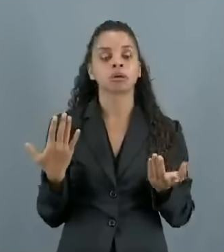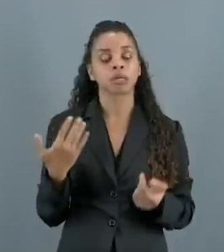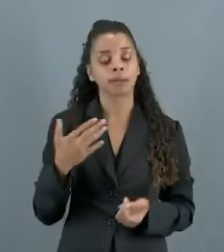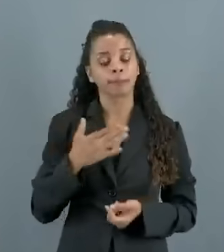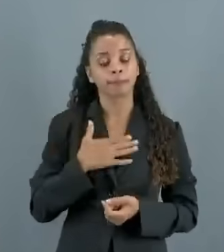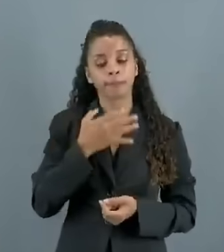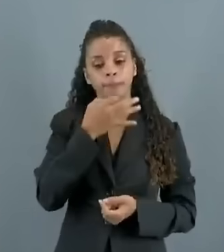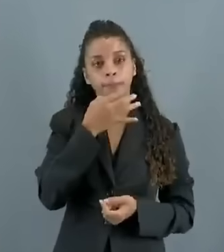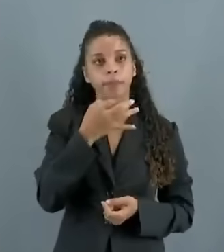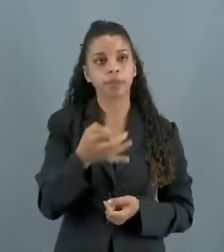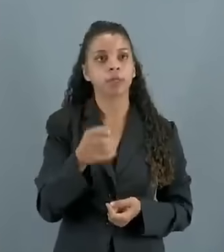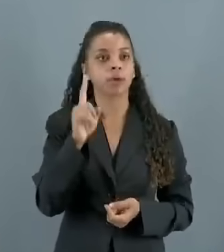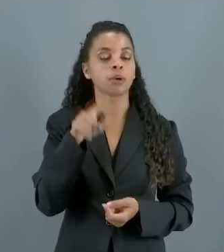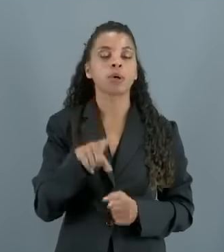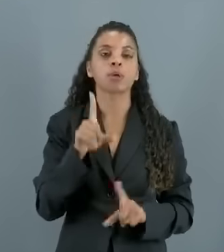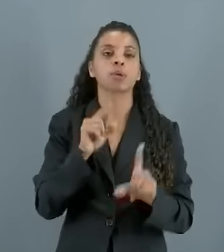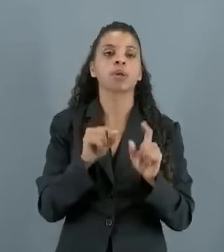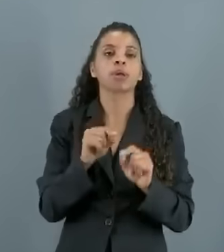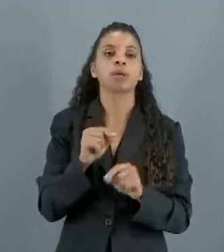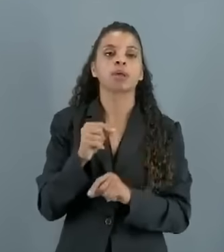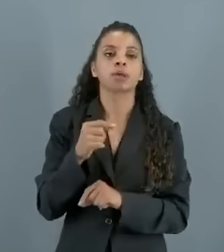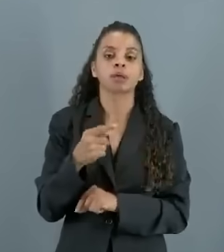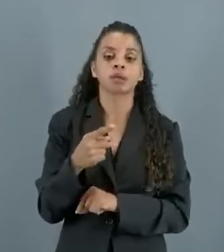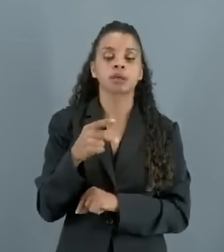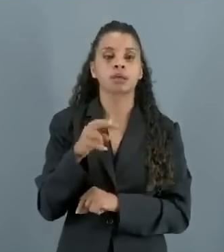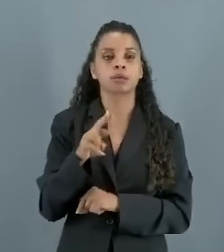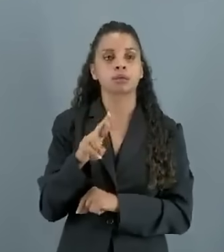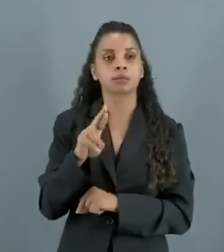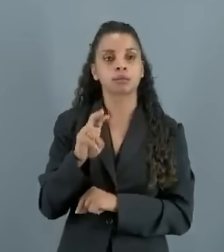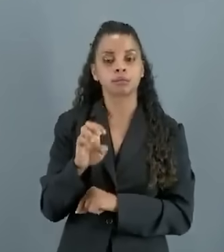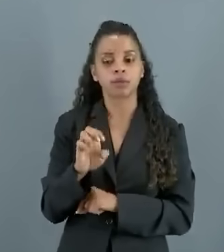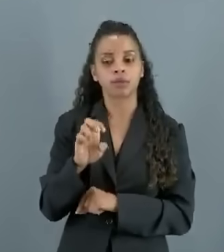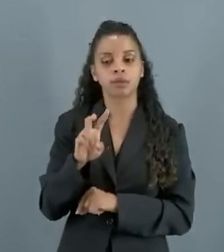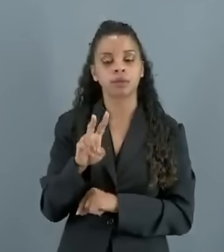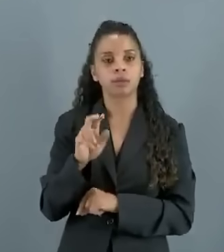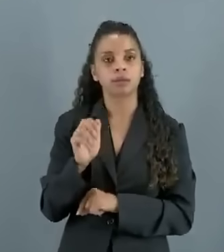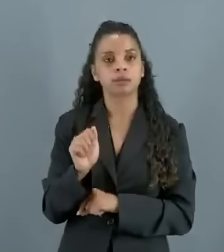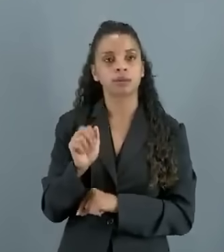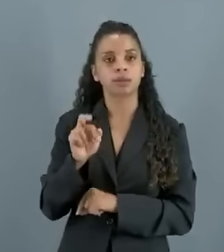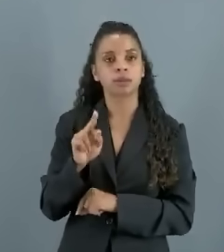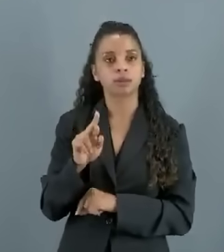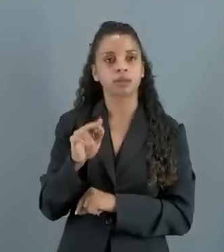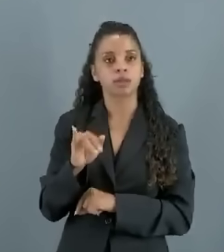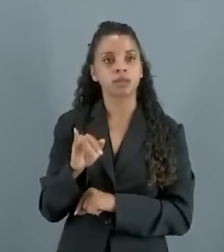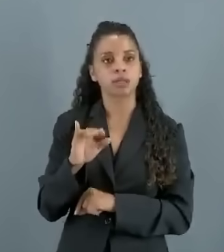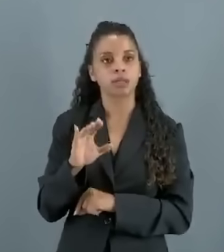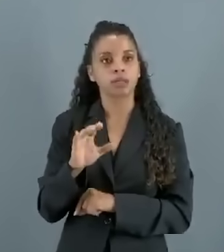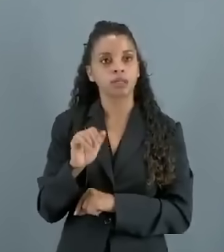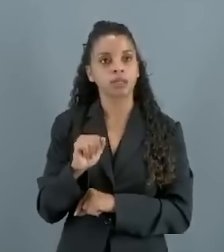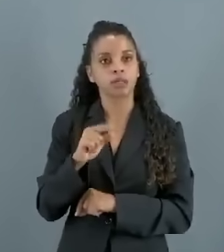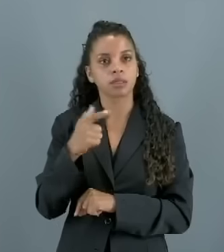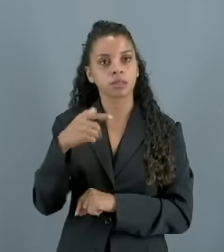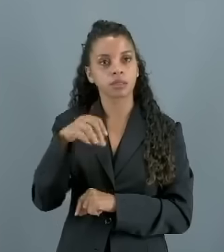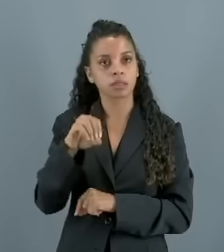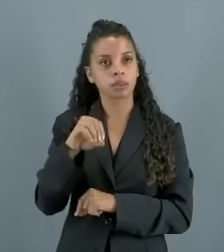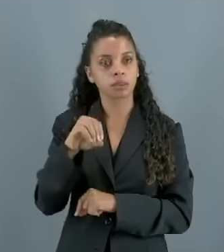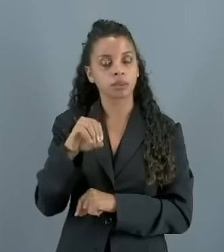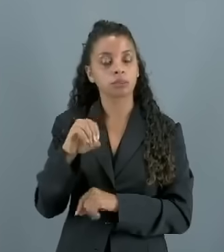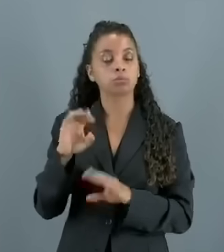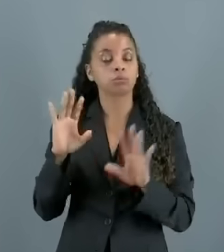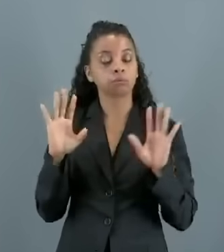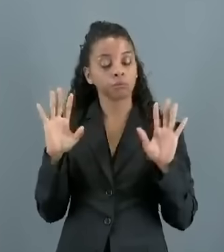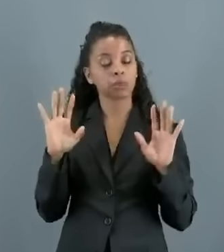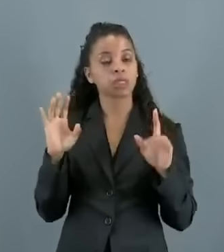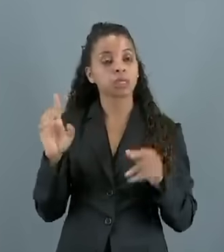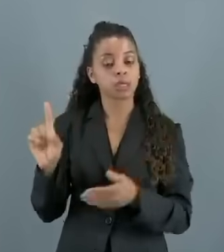É uma opinião que tenho. E eu quero que o senhor Messias tenha a oportunidade de aqui vindo dizer quais são os motivos que ele